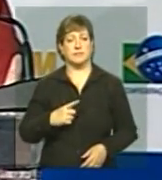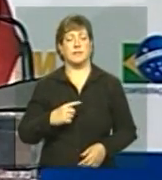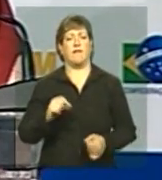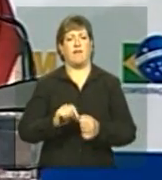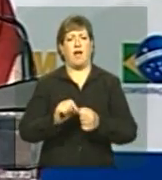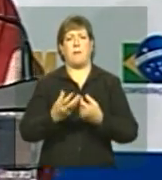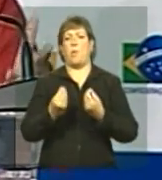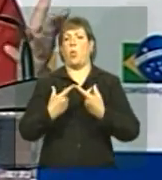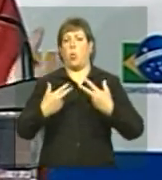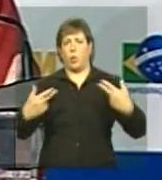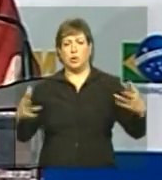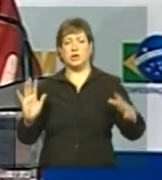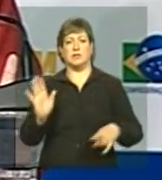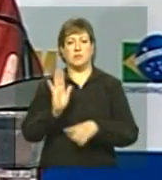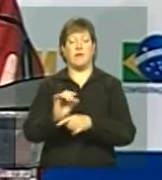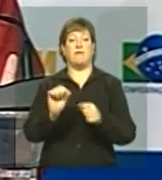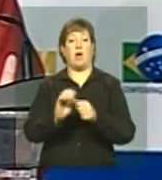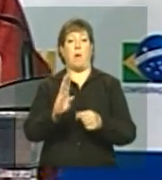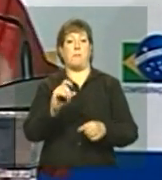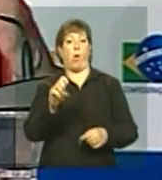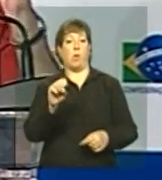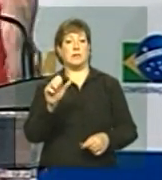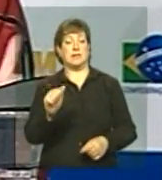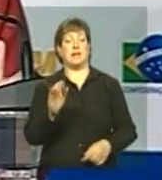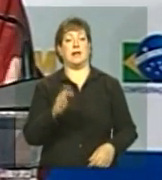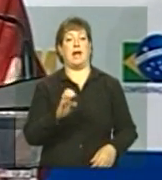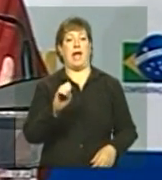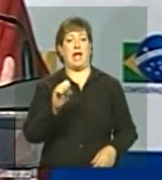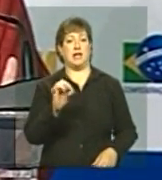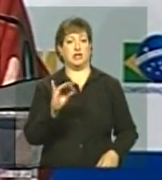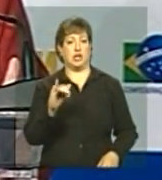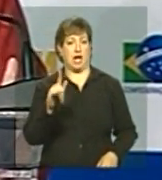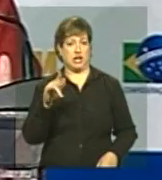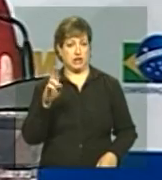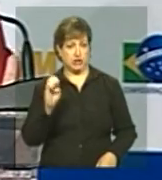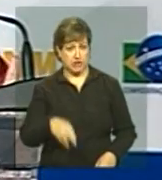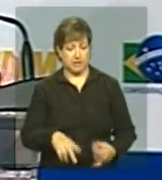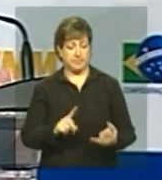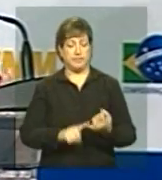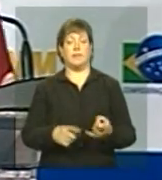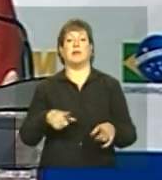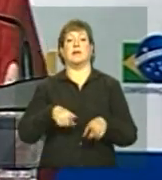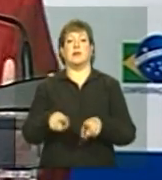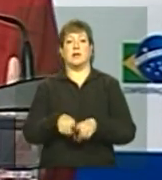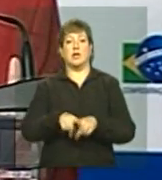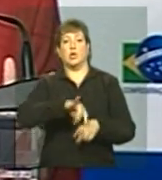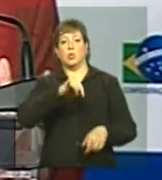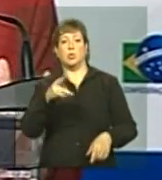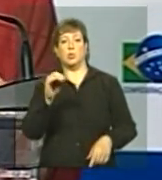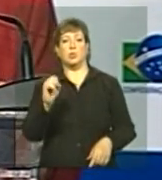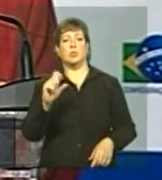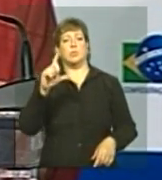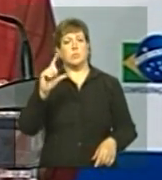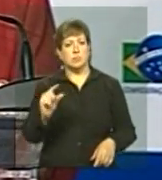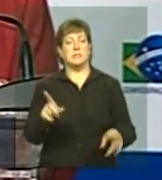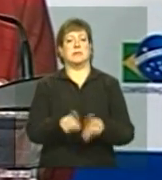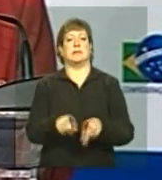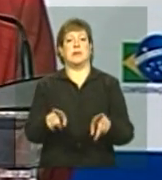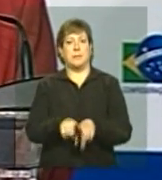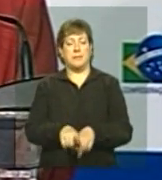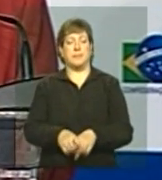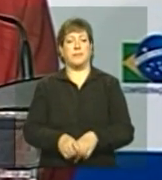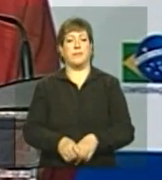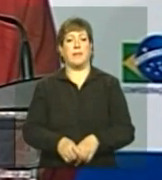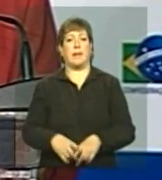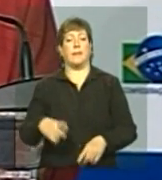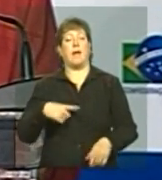de medidas, criamos a Bolsa Estiagem, estamos financiando com juros bem razoáveis, e agora